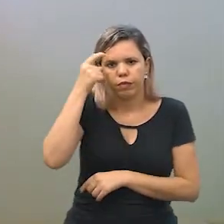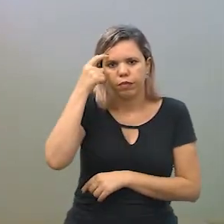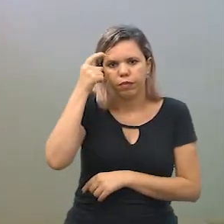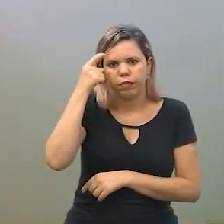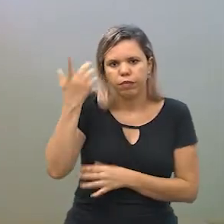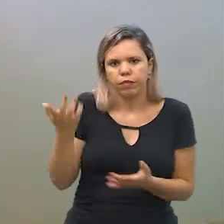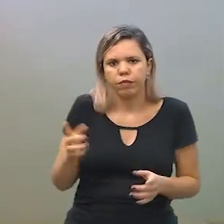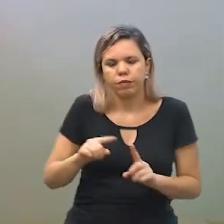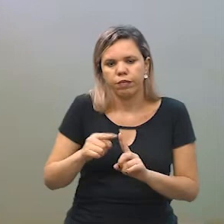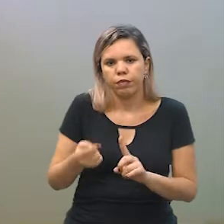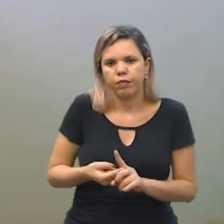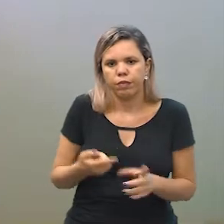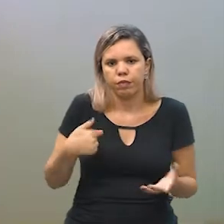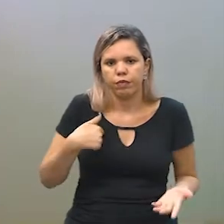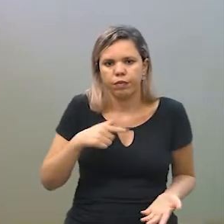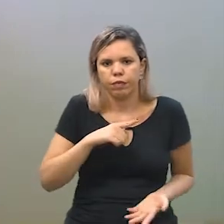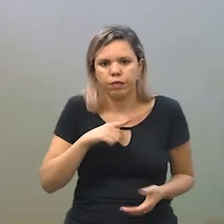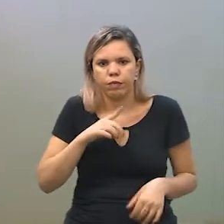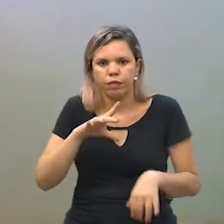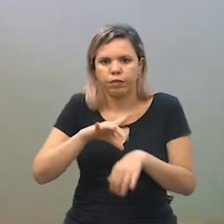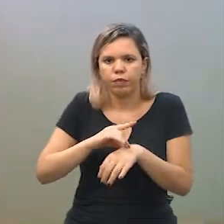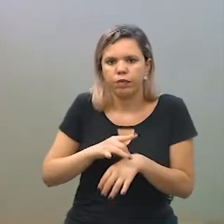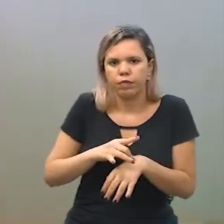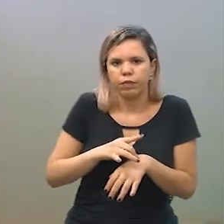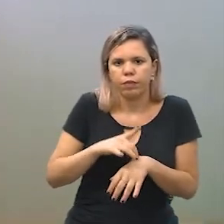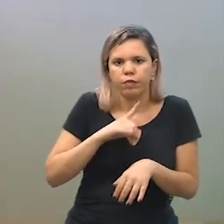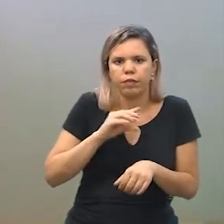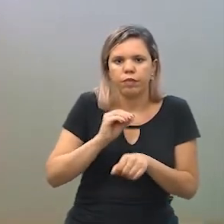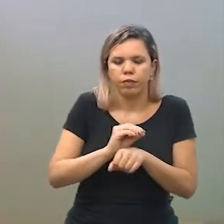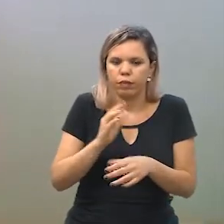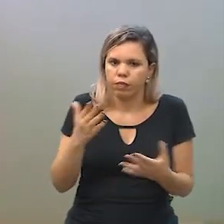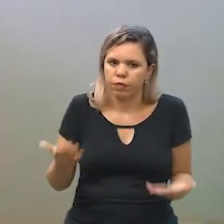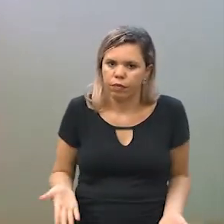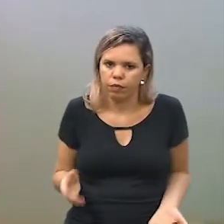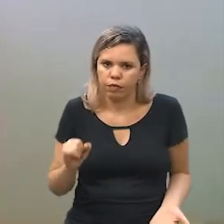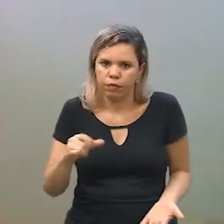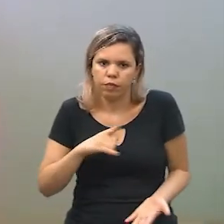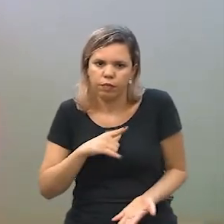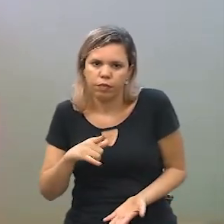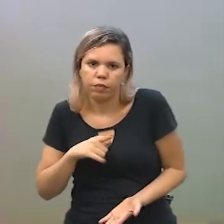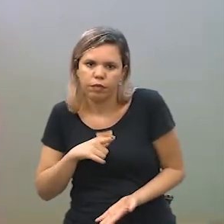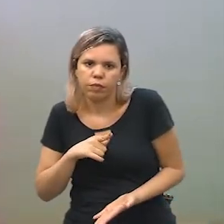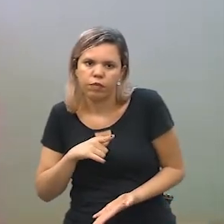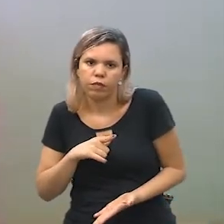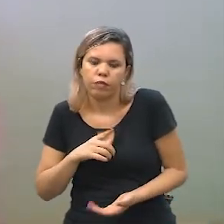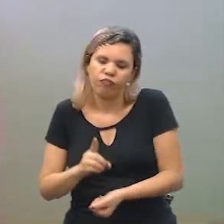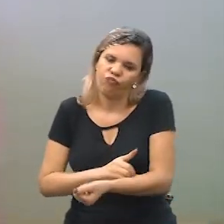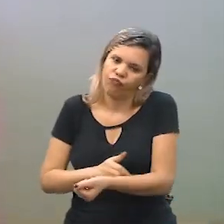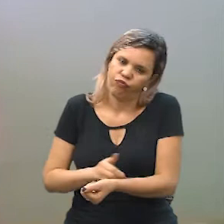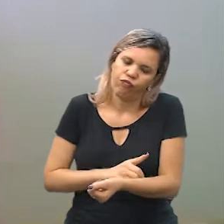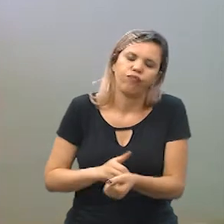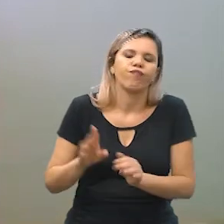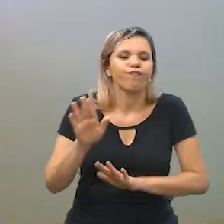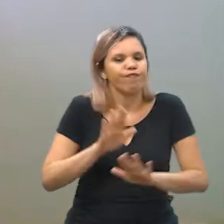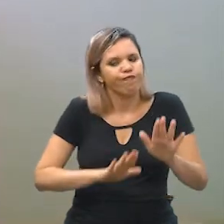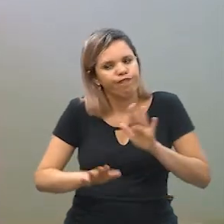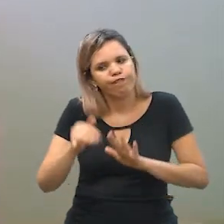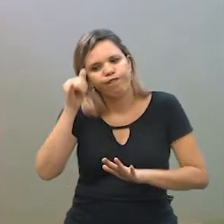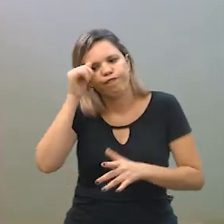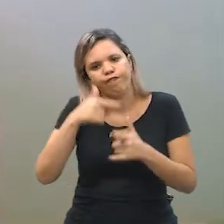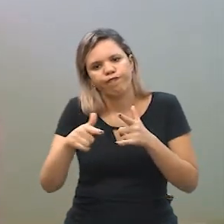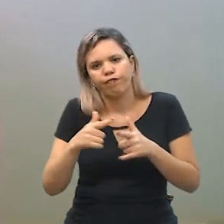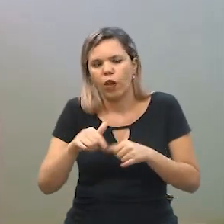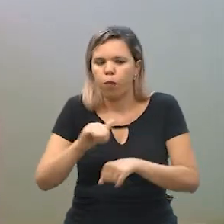em engravidar. Então, se eu tenho uma doença crônica, eu tenho que cuidar. Se eu tenho um diabetes, eu tenho que cuidar. Se eu tenho